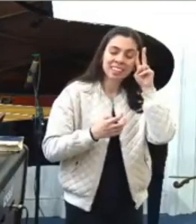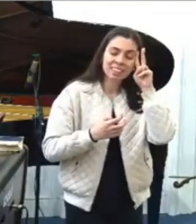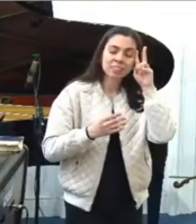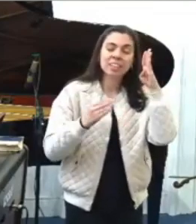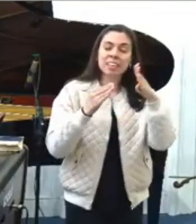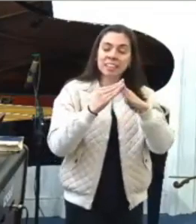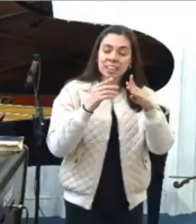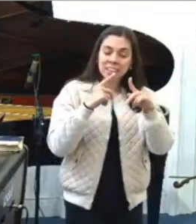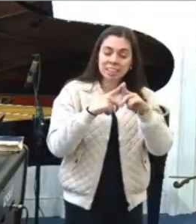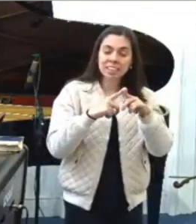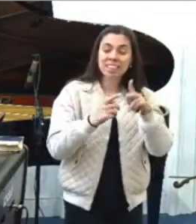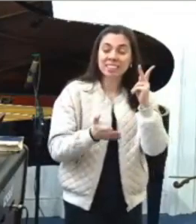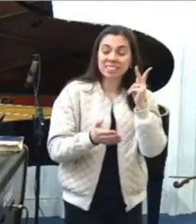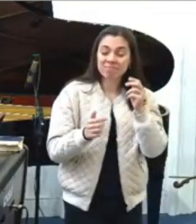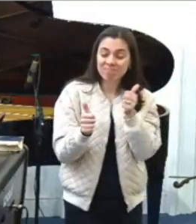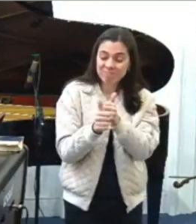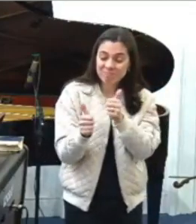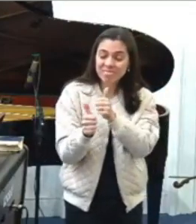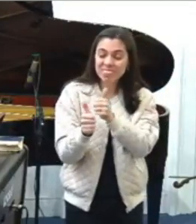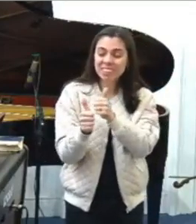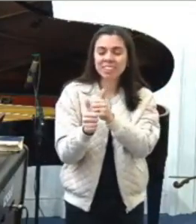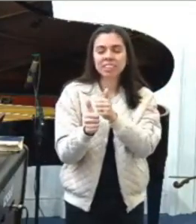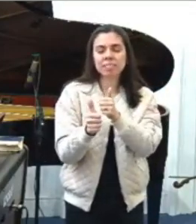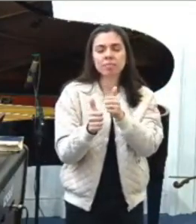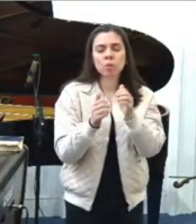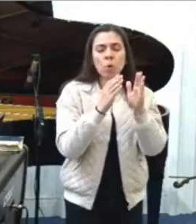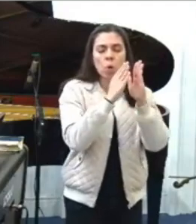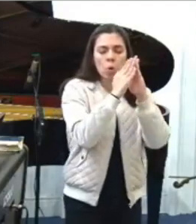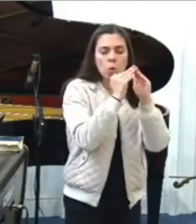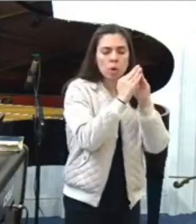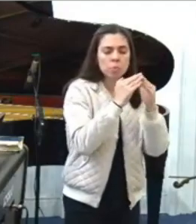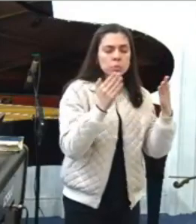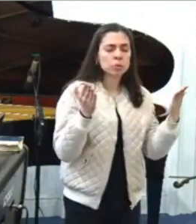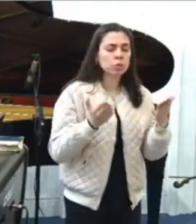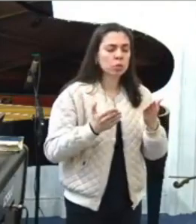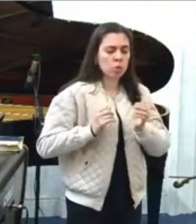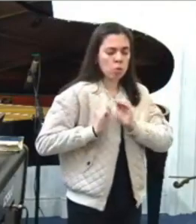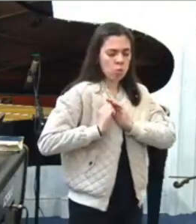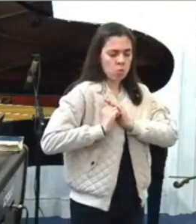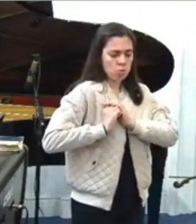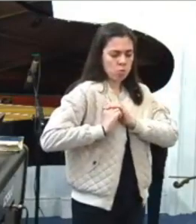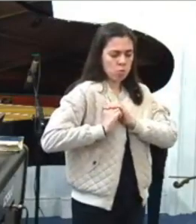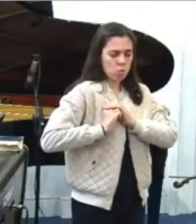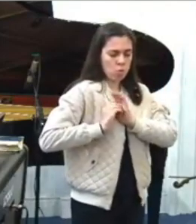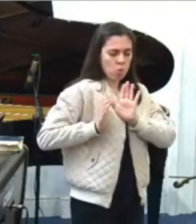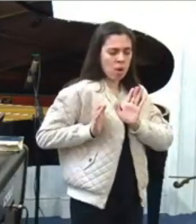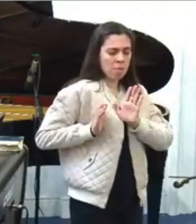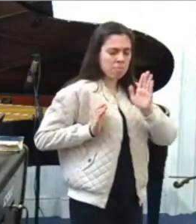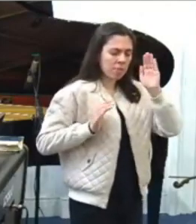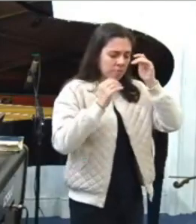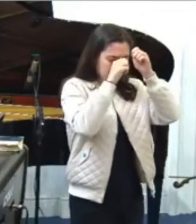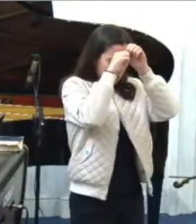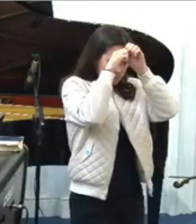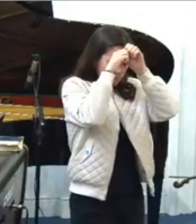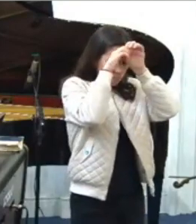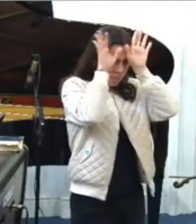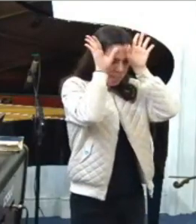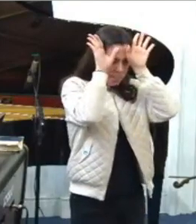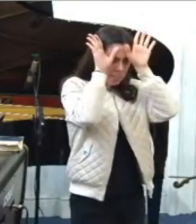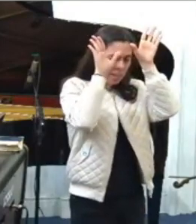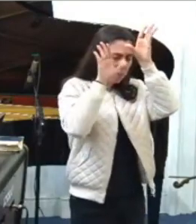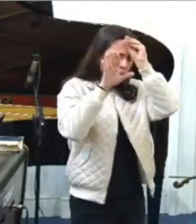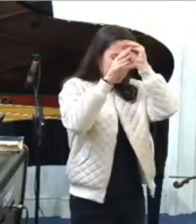Senhor desperte o nosso coração e as nossas mentes, para que, afiadas pela Tua Palavra,